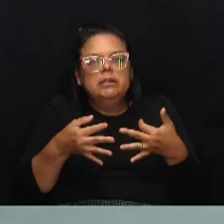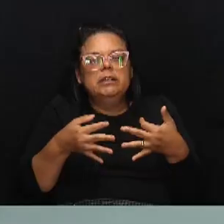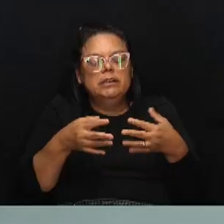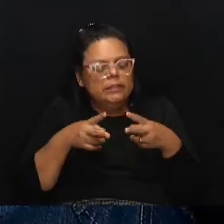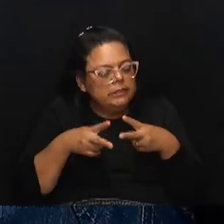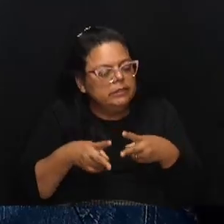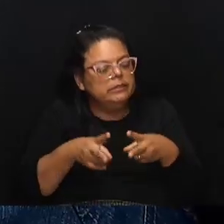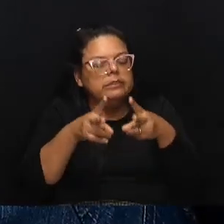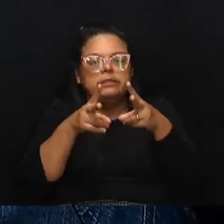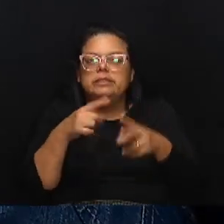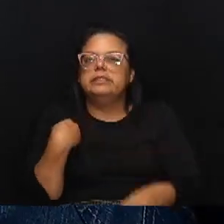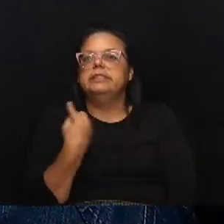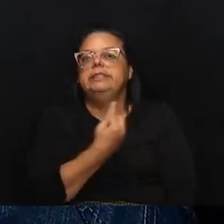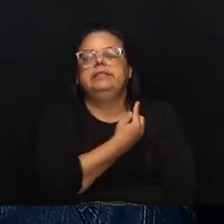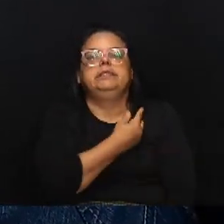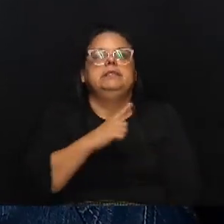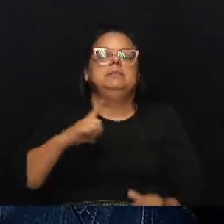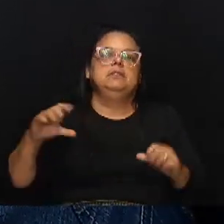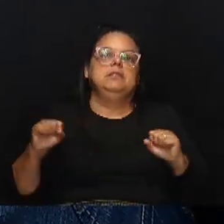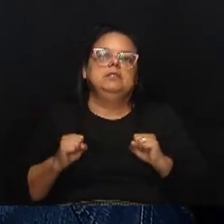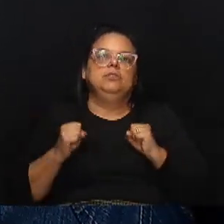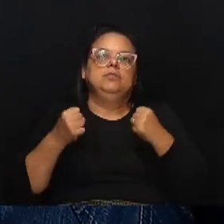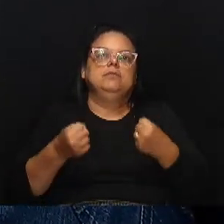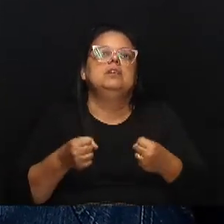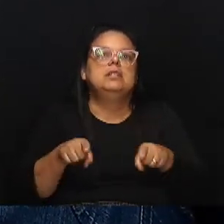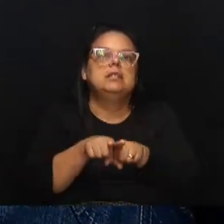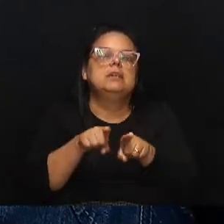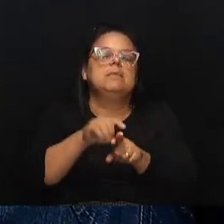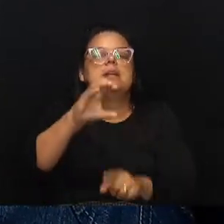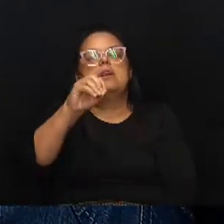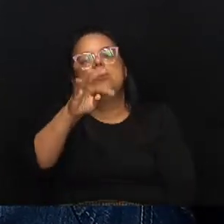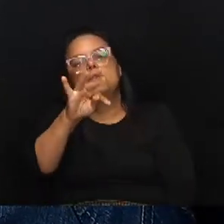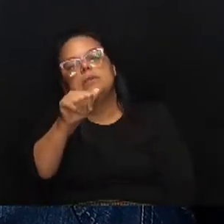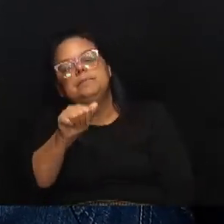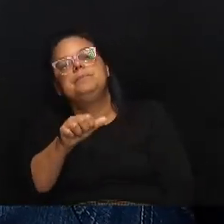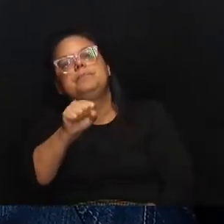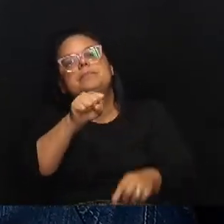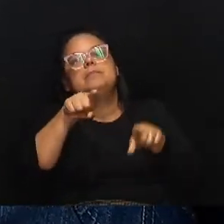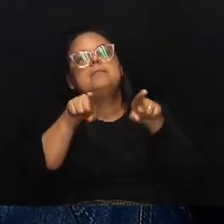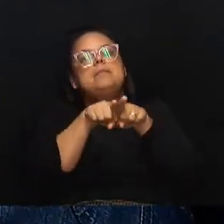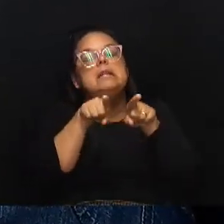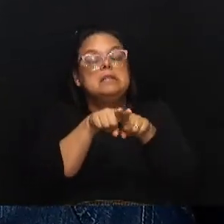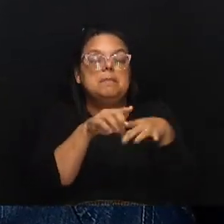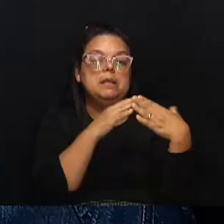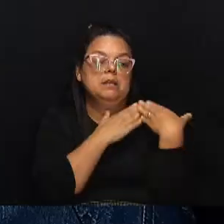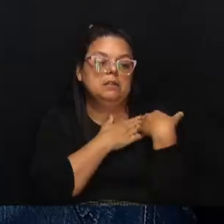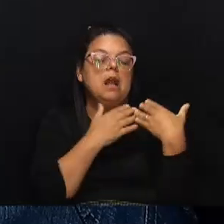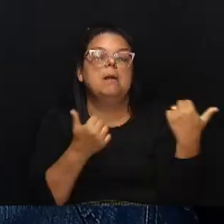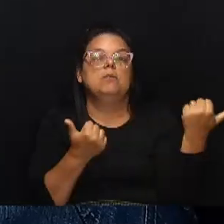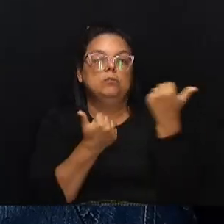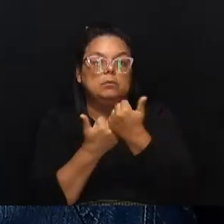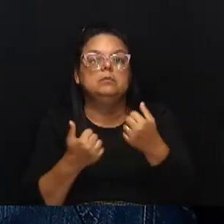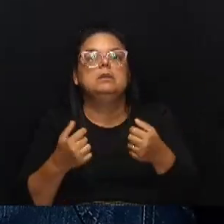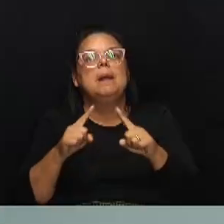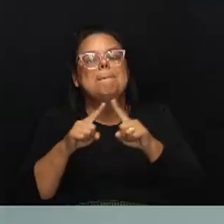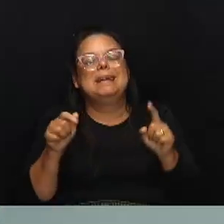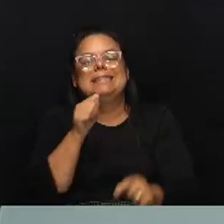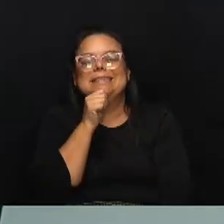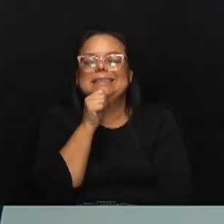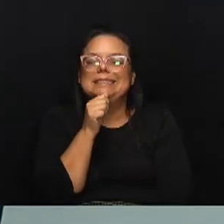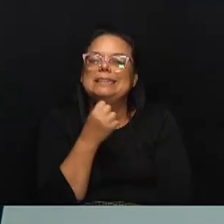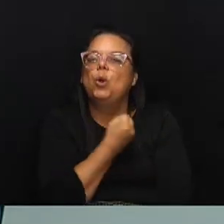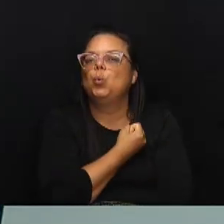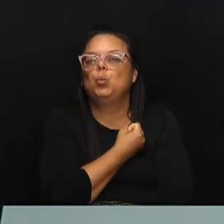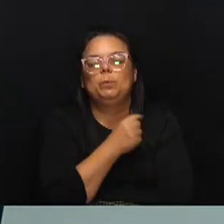mais a gente tem esforços como as cotas para cobrir esses cargos, ainda é um número muito pequeno.